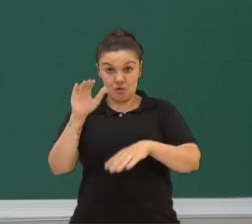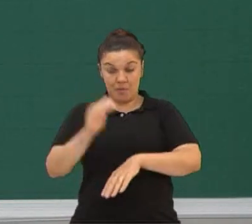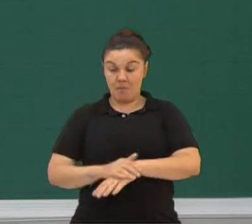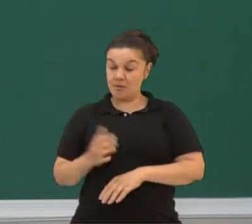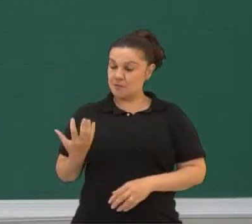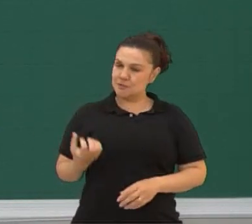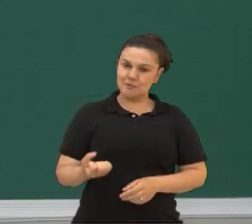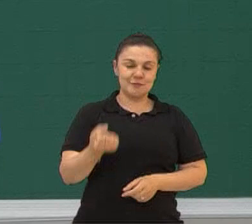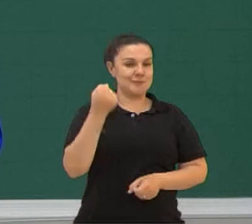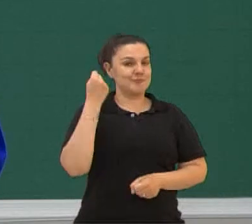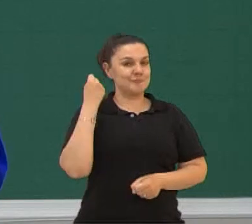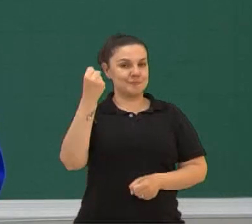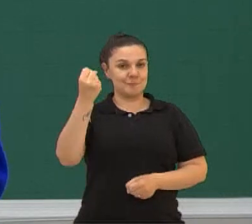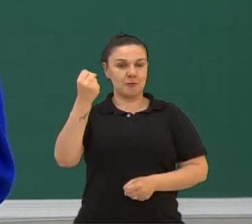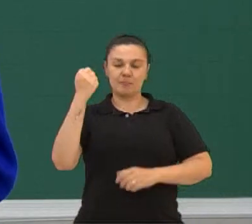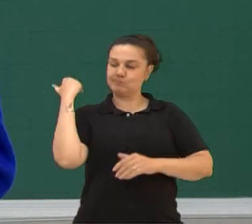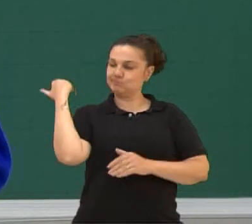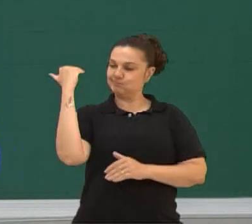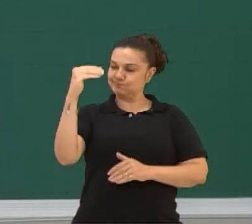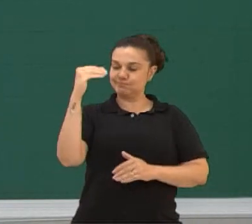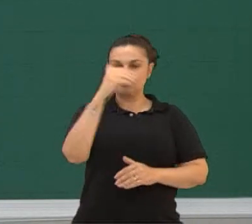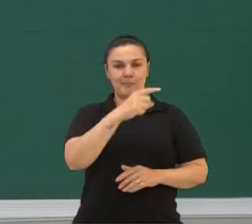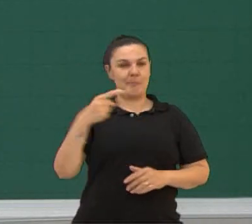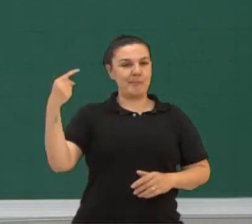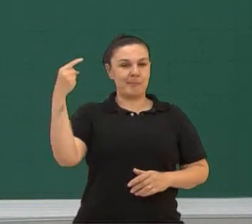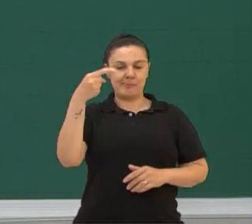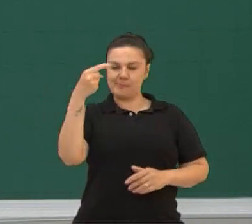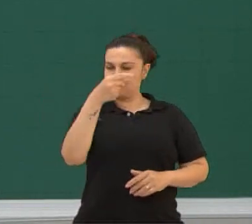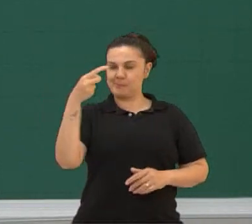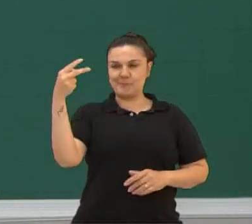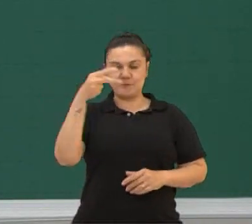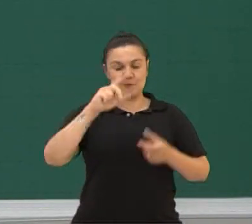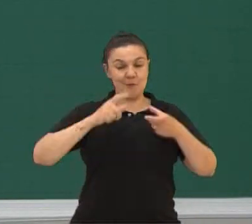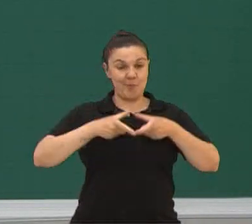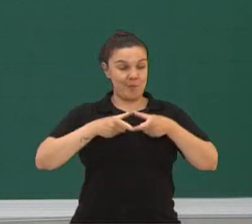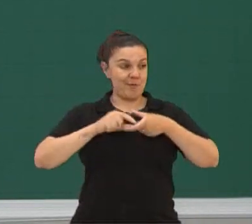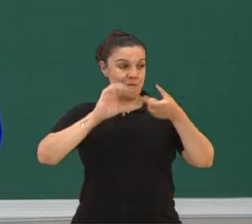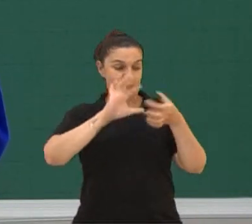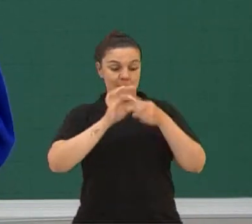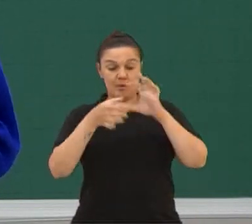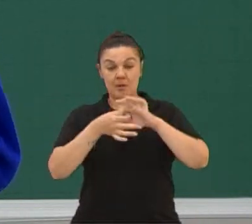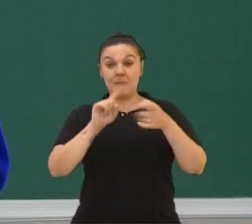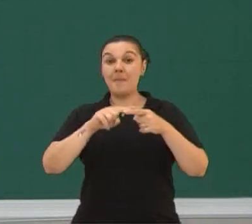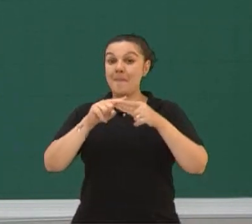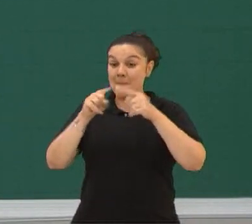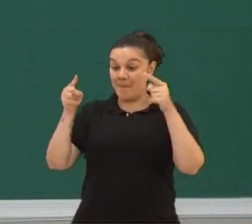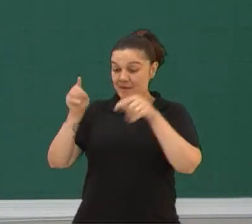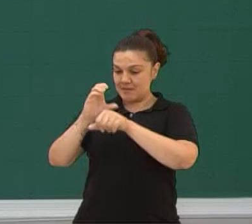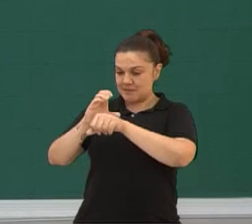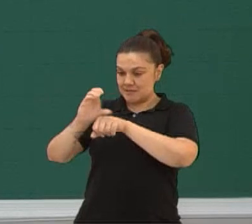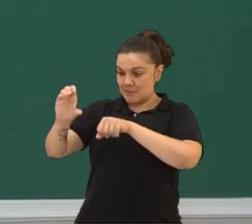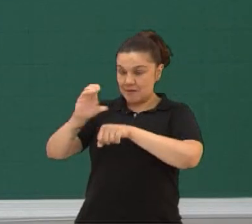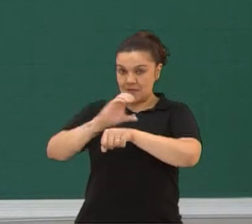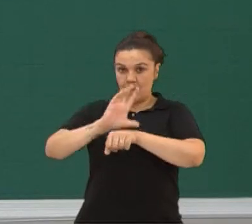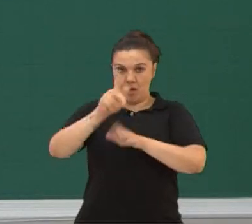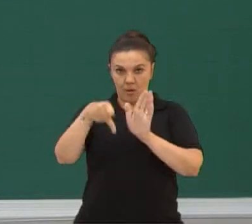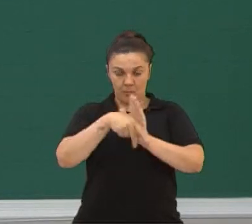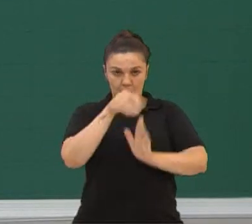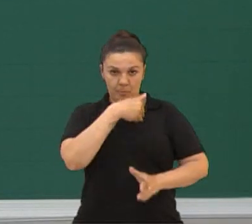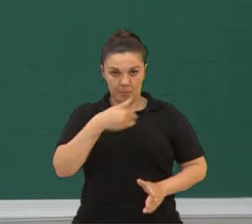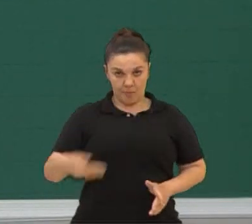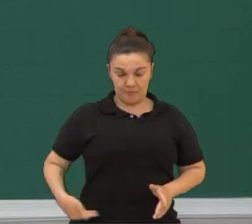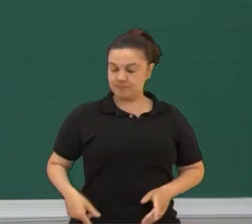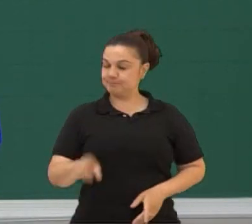que até hoje nas Olimpíadas estão lá em cima, né, no quadro olímpico. Só que hoje o investimento já não vem mais do Estado, né? Hoje